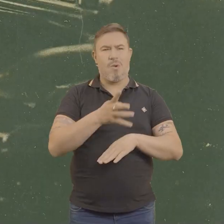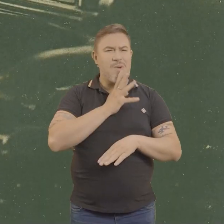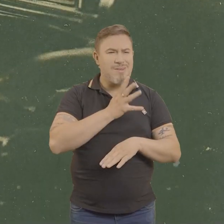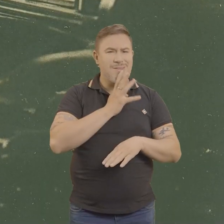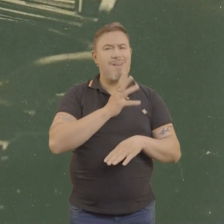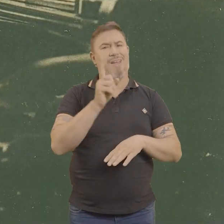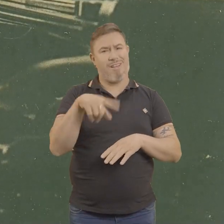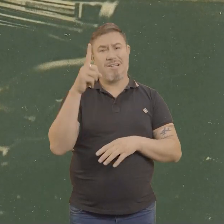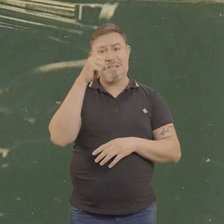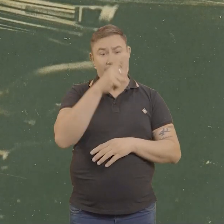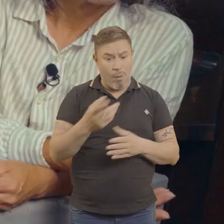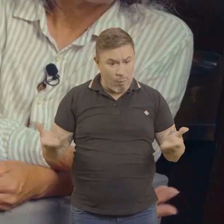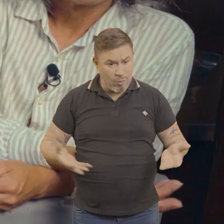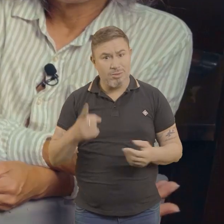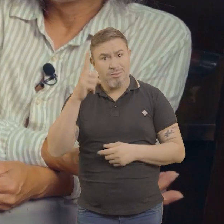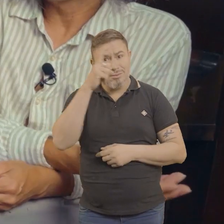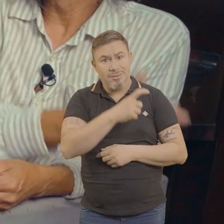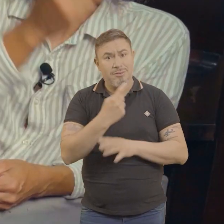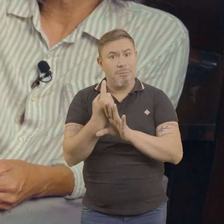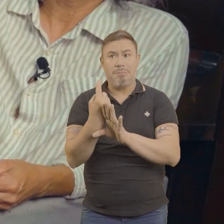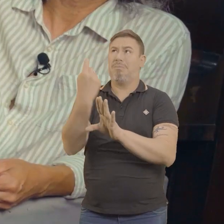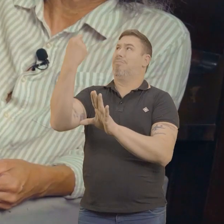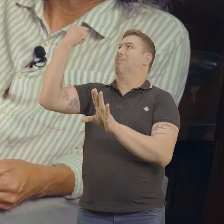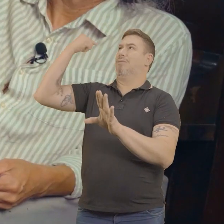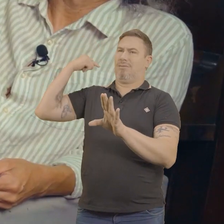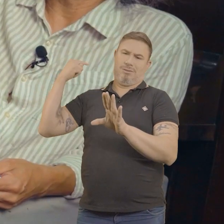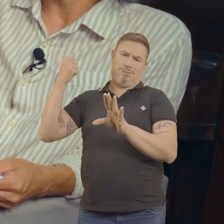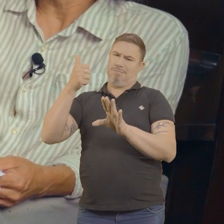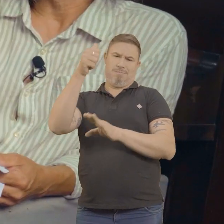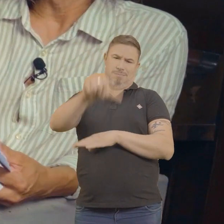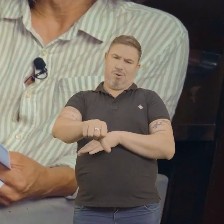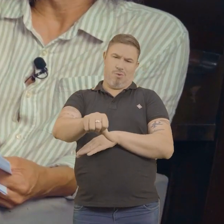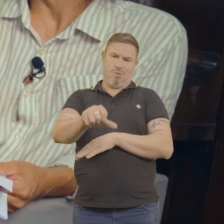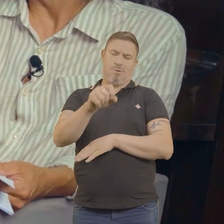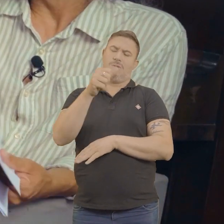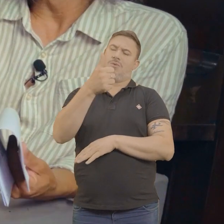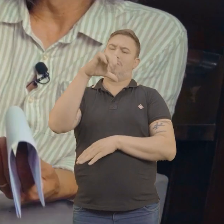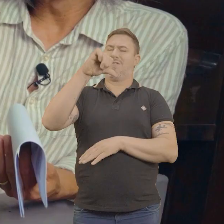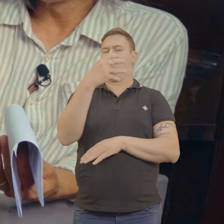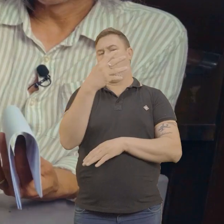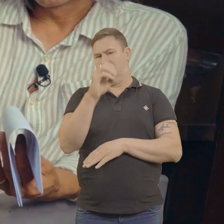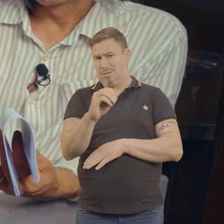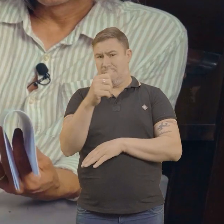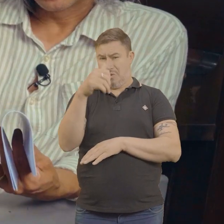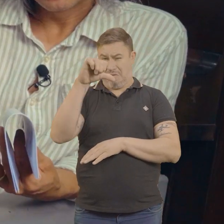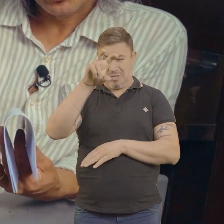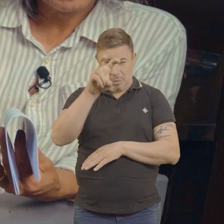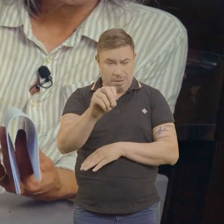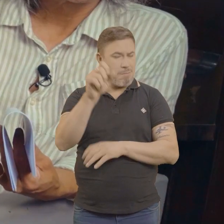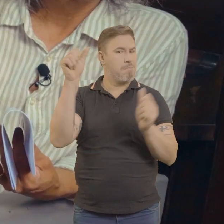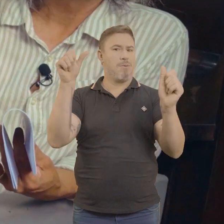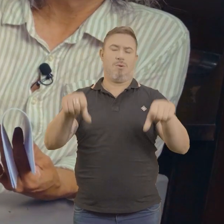Se hoje é difícil, né? Tu imagina nos anos 40, 50. Então, assim, tinha